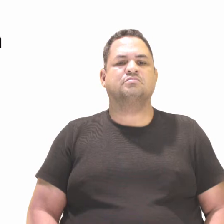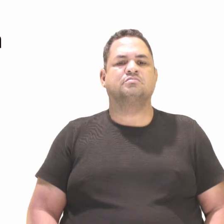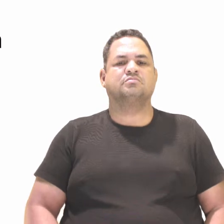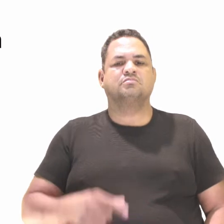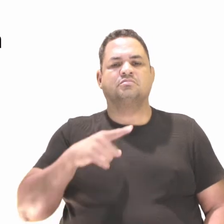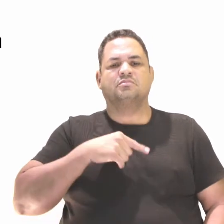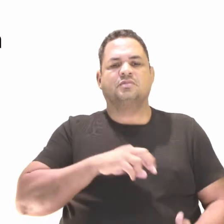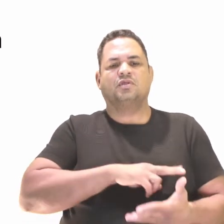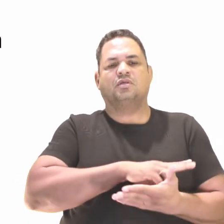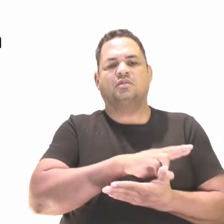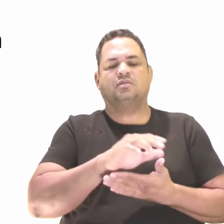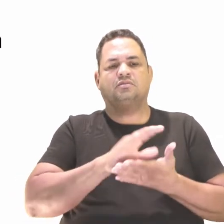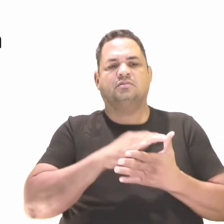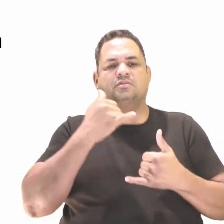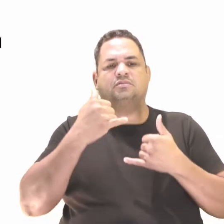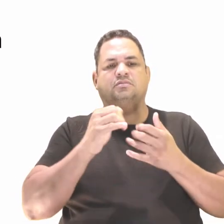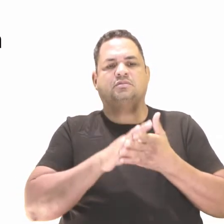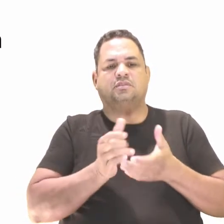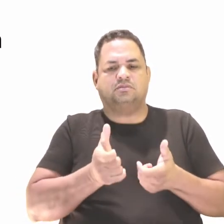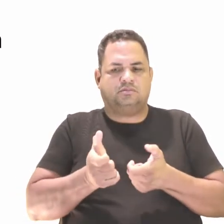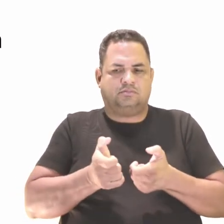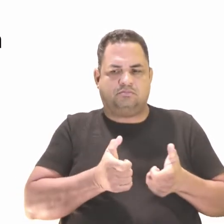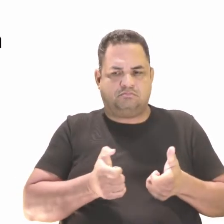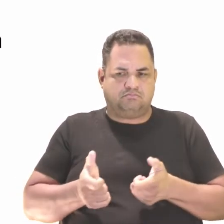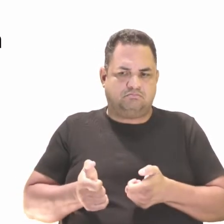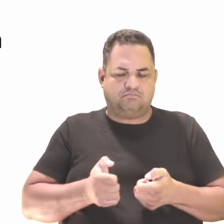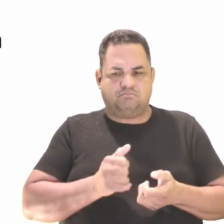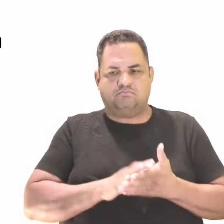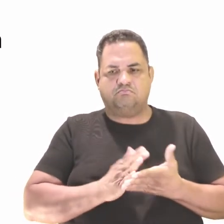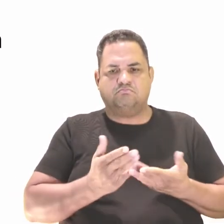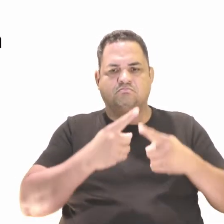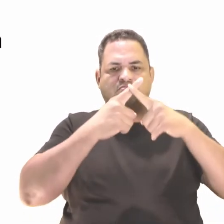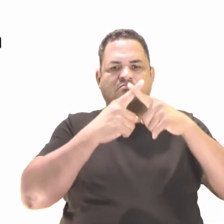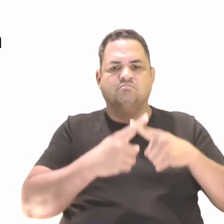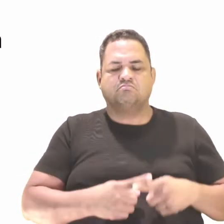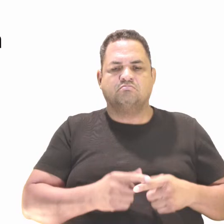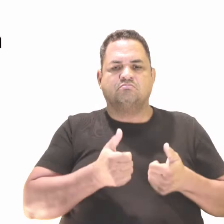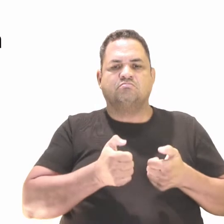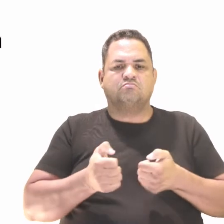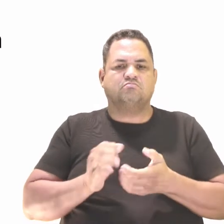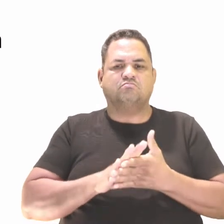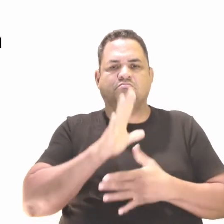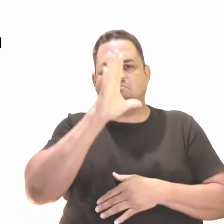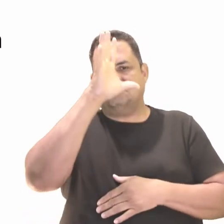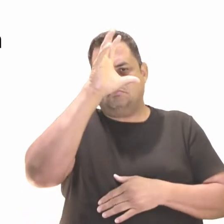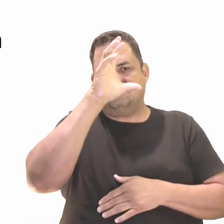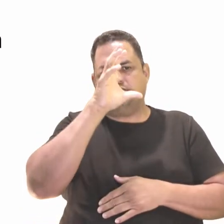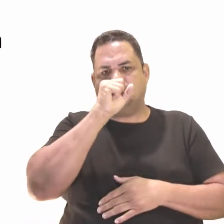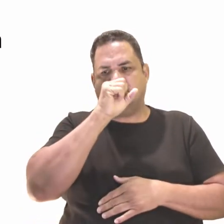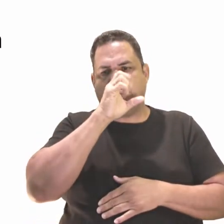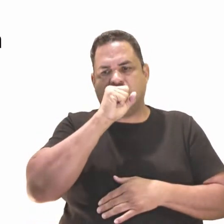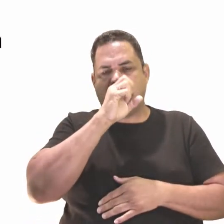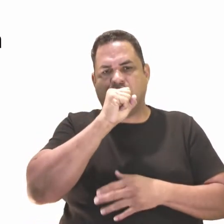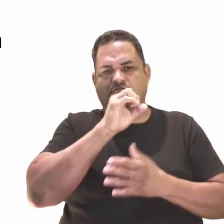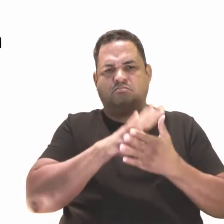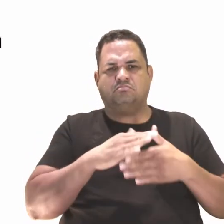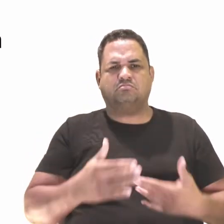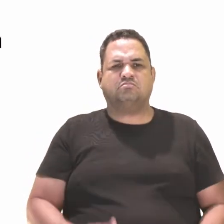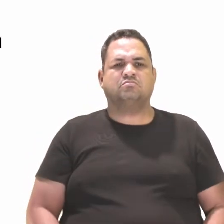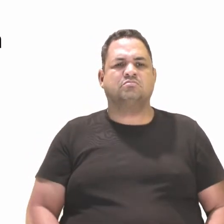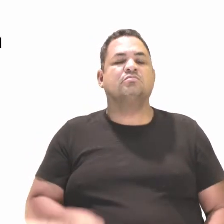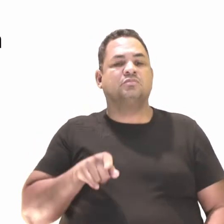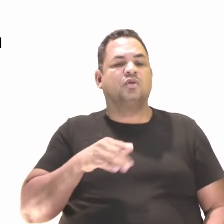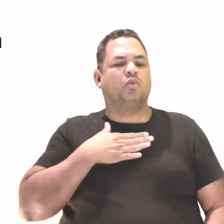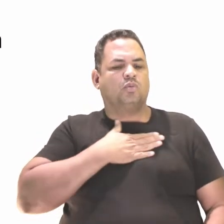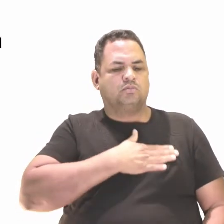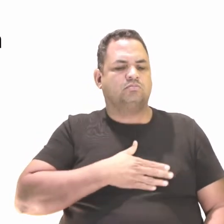de jogos. A game marathon. Na casa dessa pessoa no sábado. Ela está perguntando, would you like to come? Você